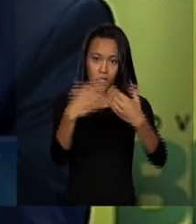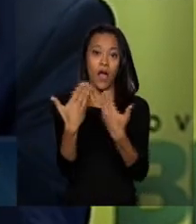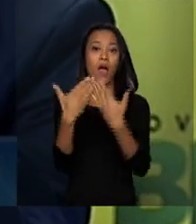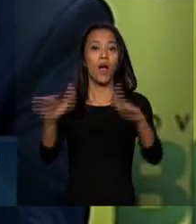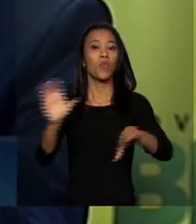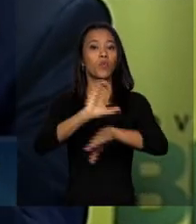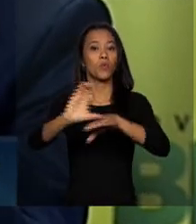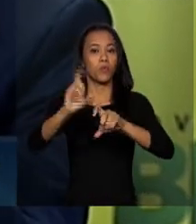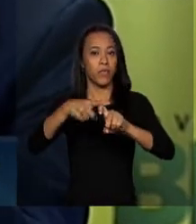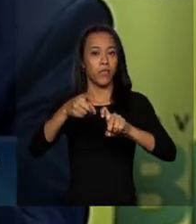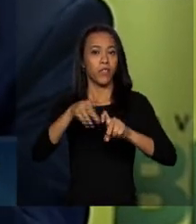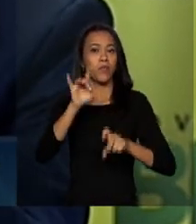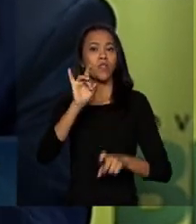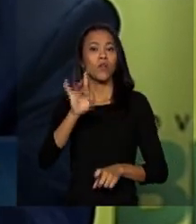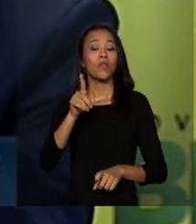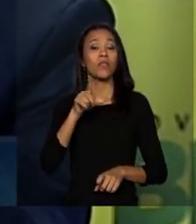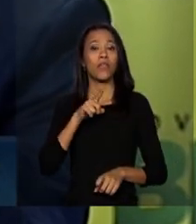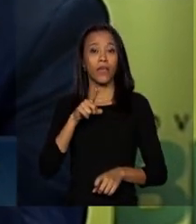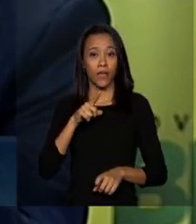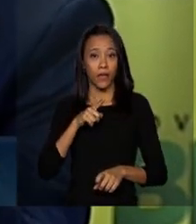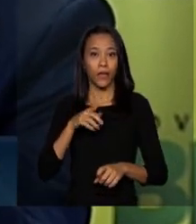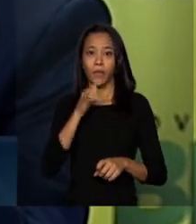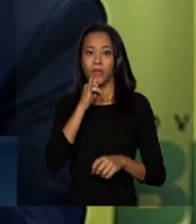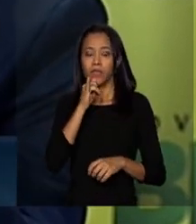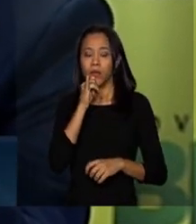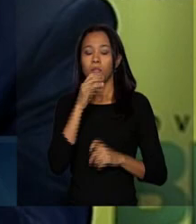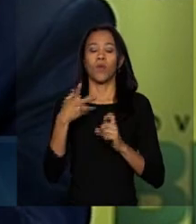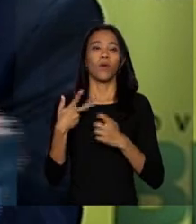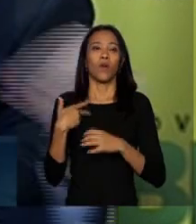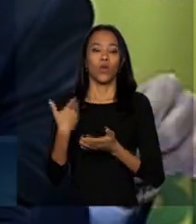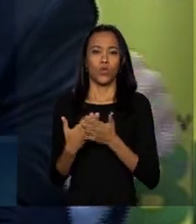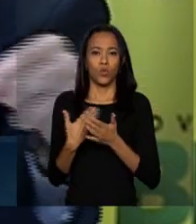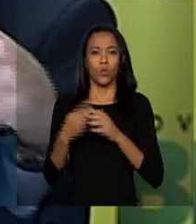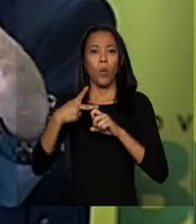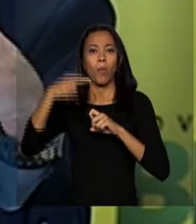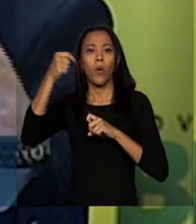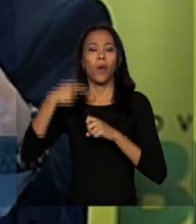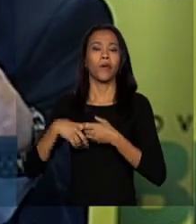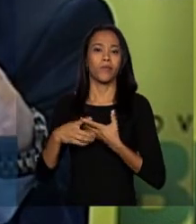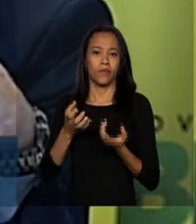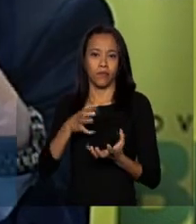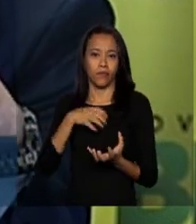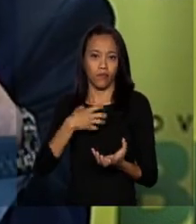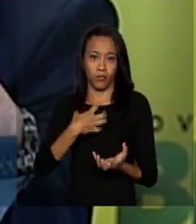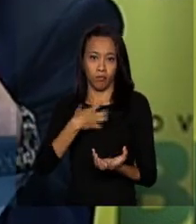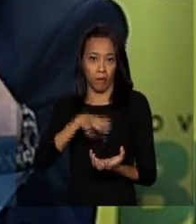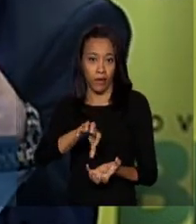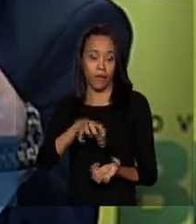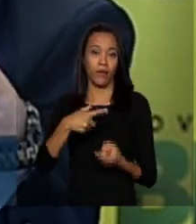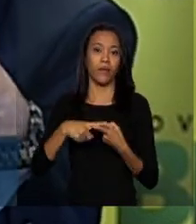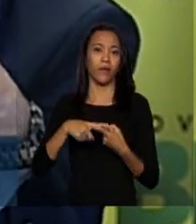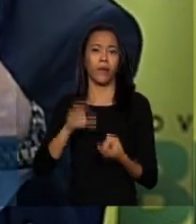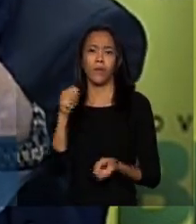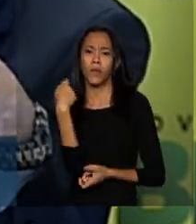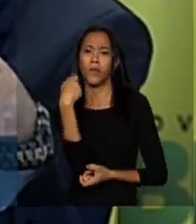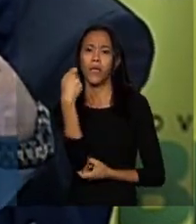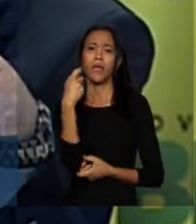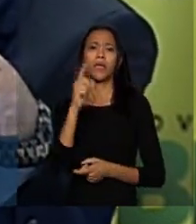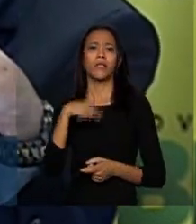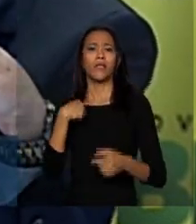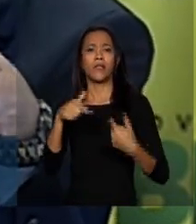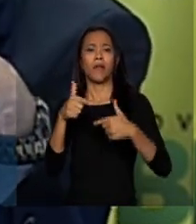ele só tem a residência médica na Bahia, no Rio de Janeiro, em São Paulo, em Campinas, em Porto Alegre, a tendência depois que ele